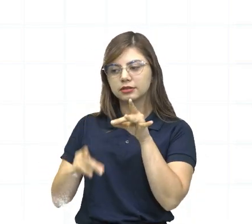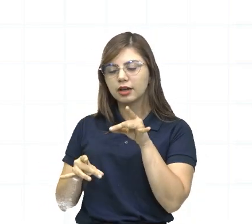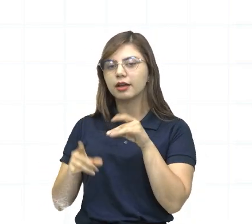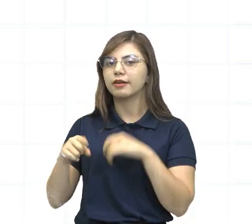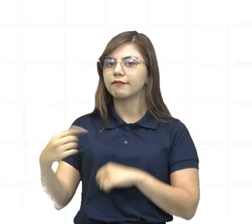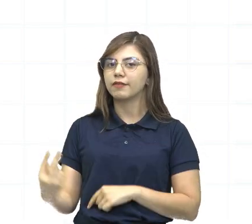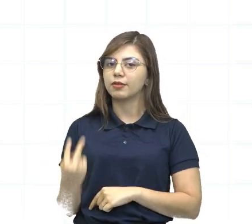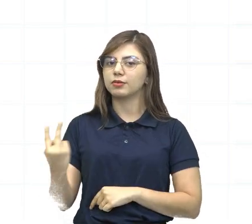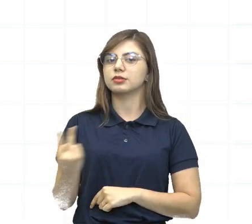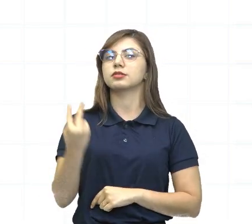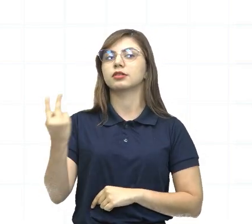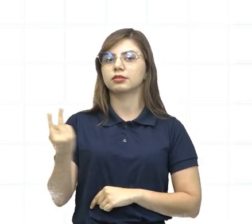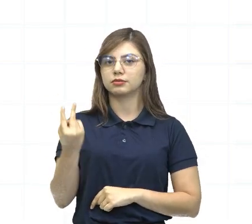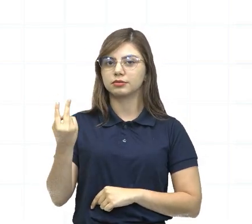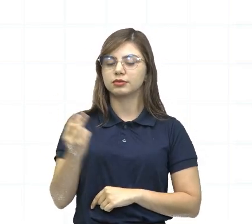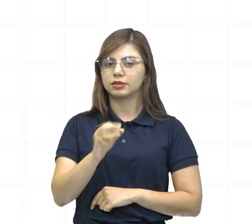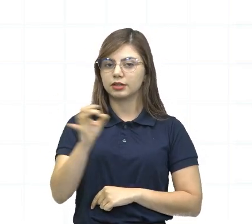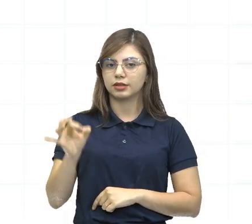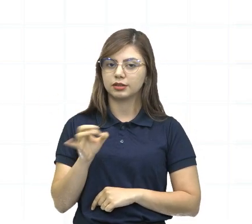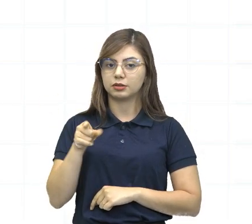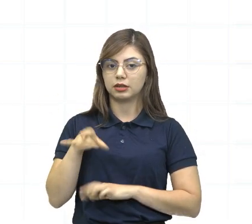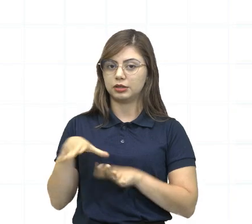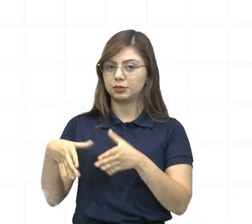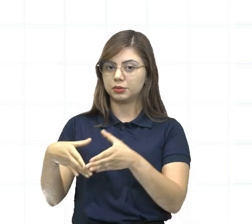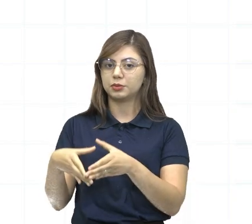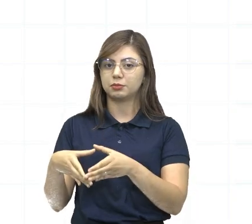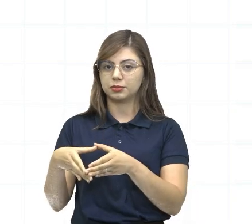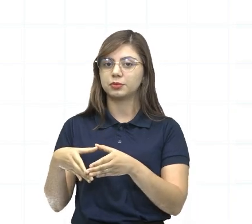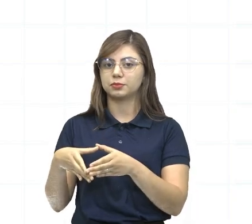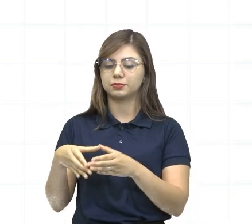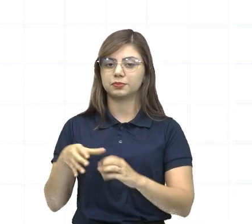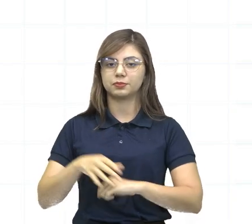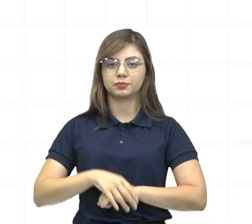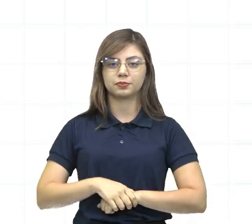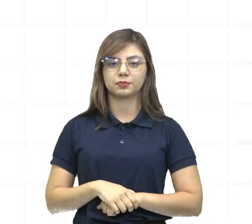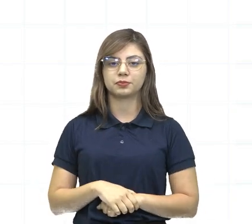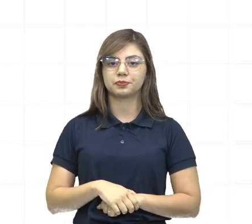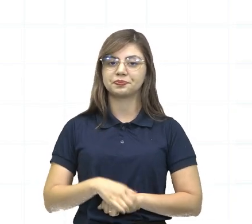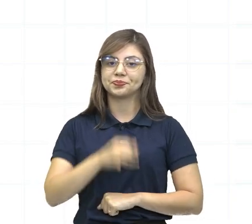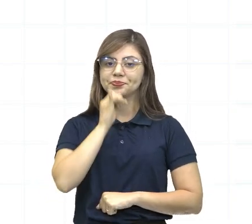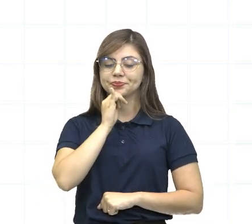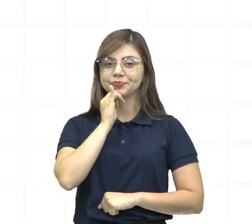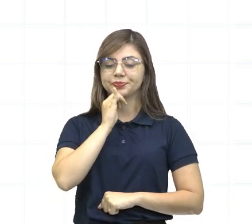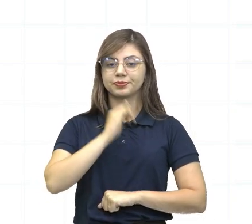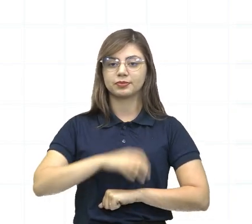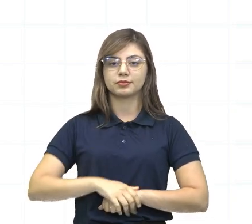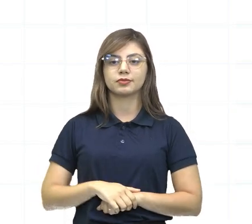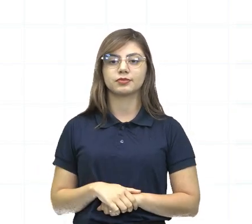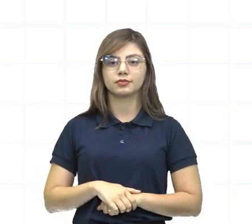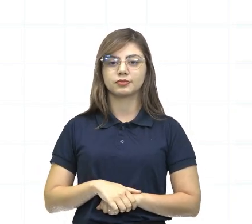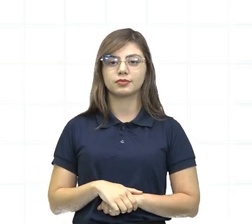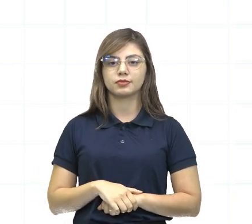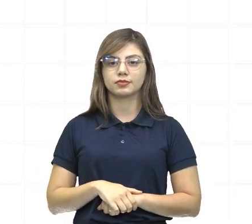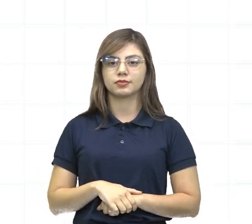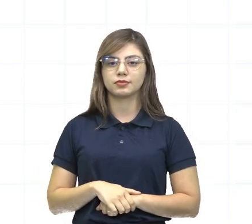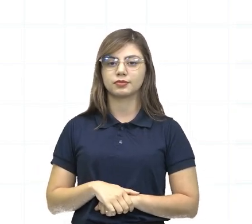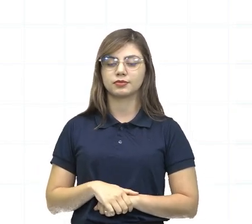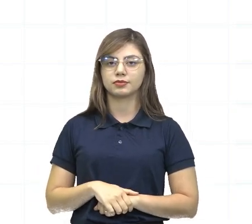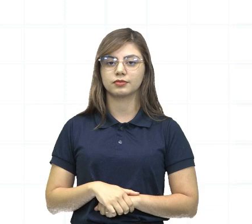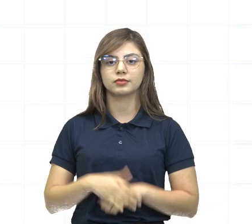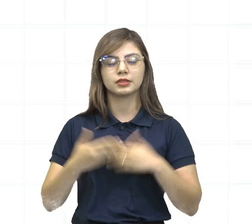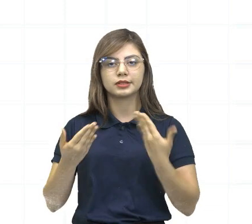Nesse tipo de situação aqui, tá? Do High Context Culture. Exemplos. Many Asian, né,